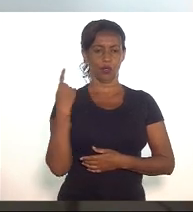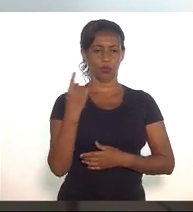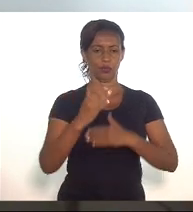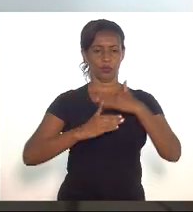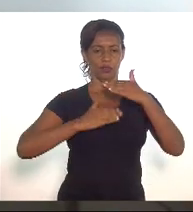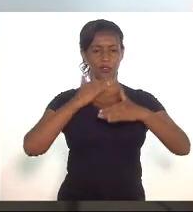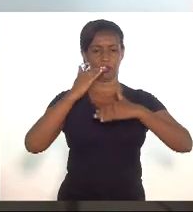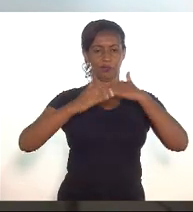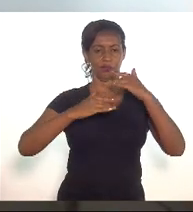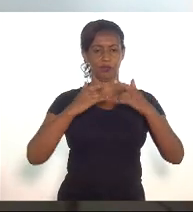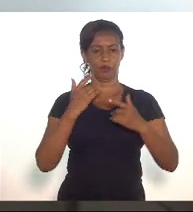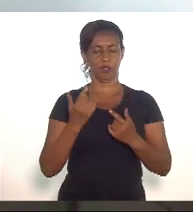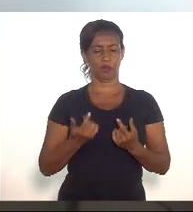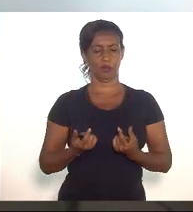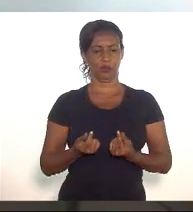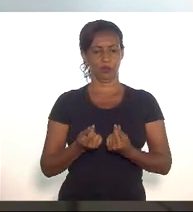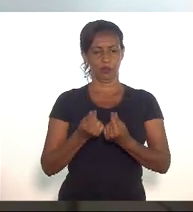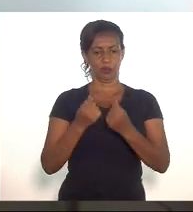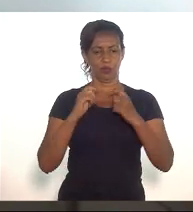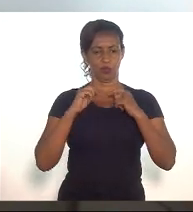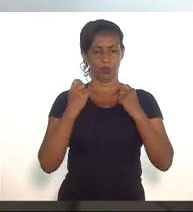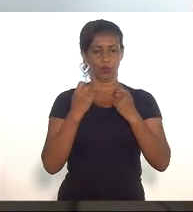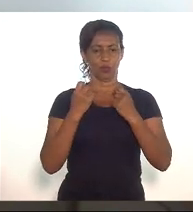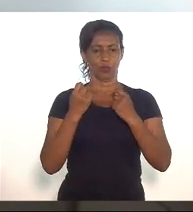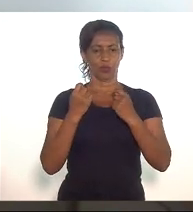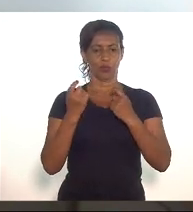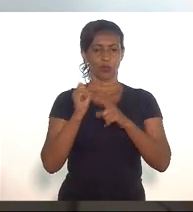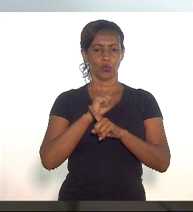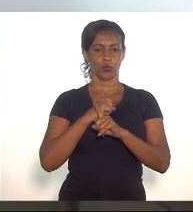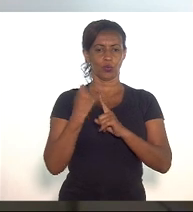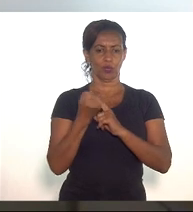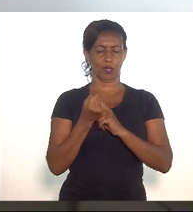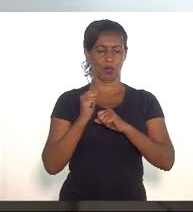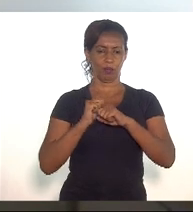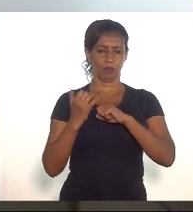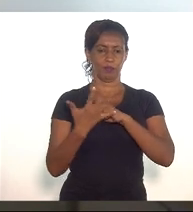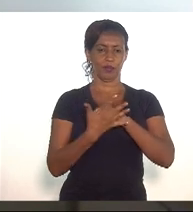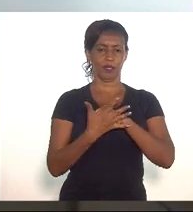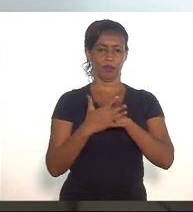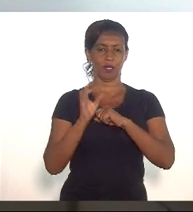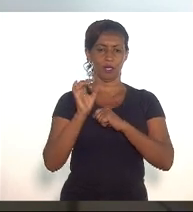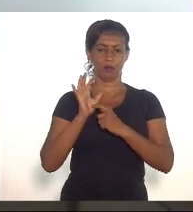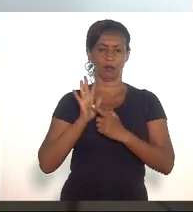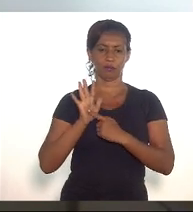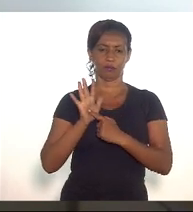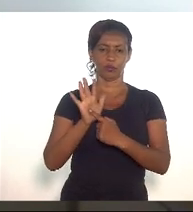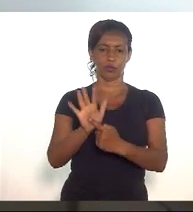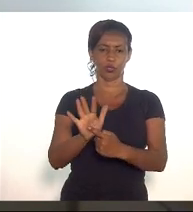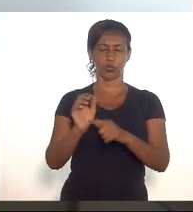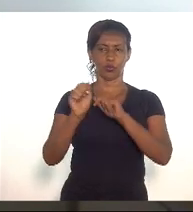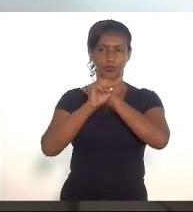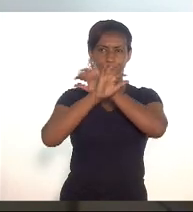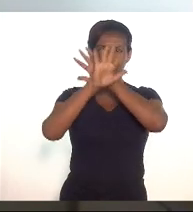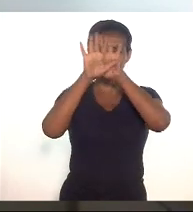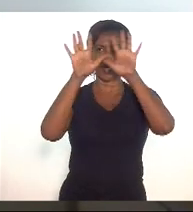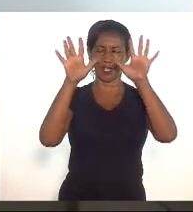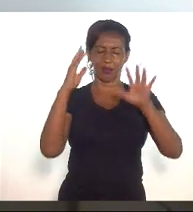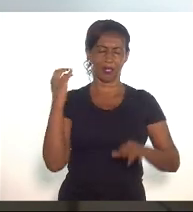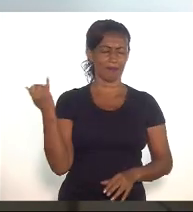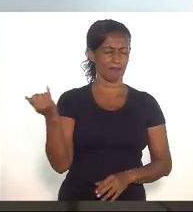desenvolvimento econômico-social. A pandemia só mostrou claramente a relevância desse